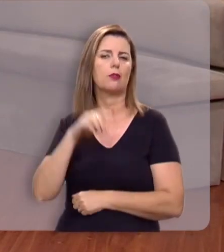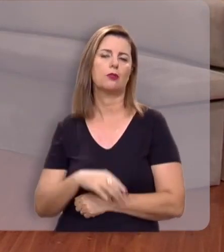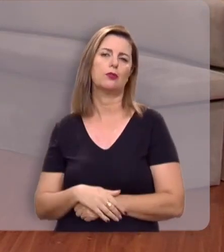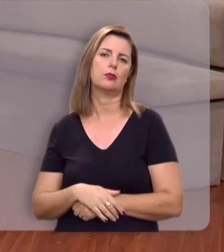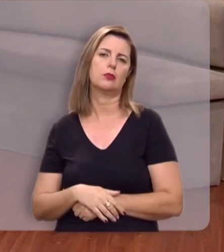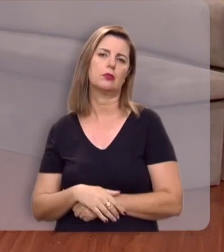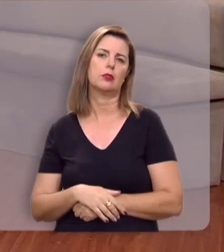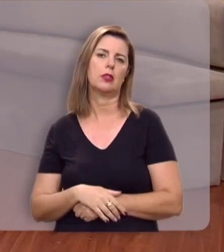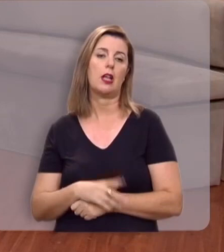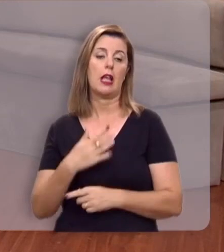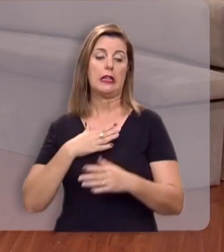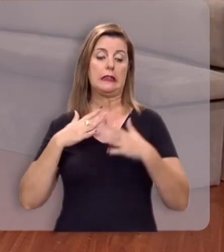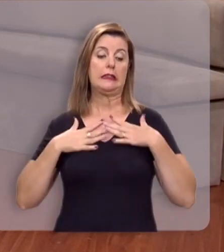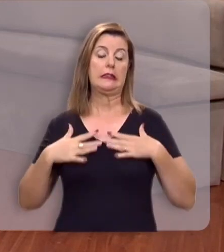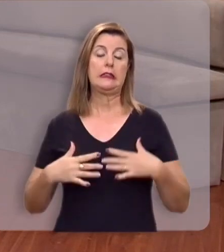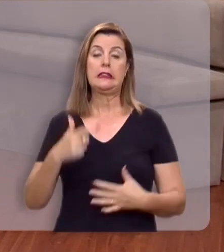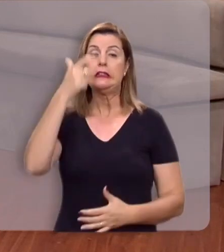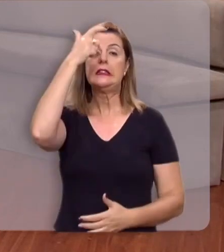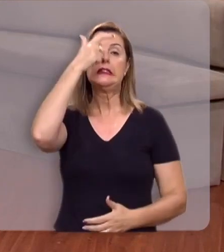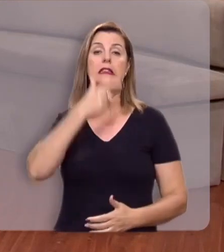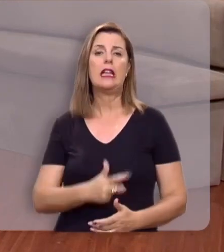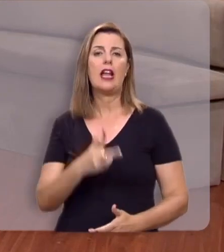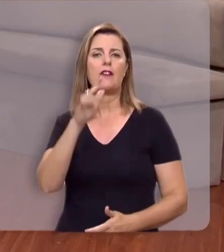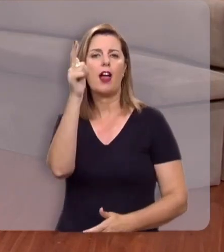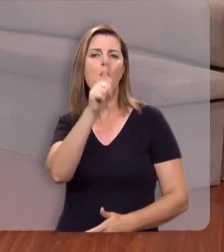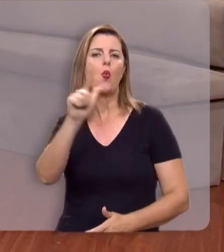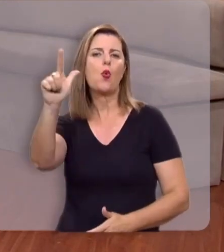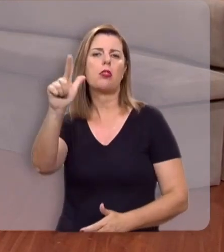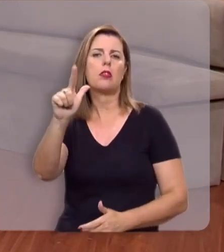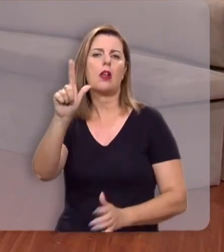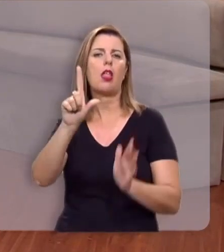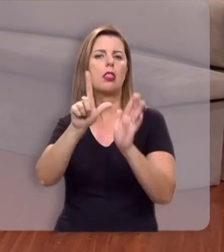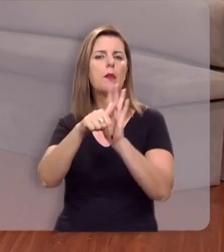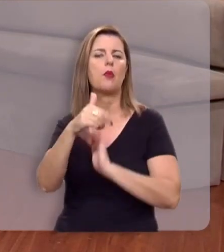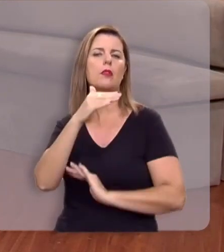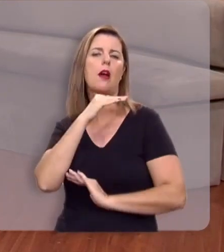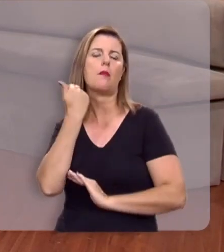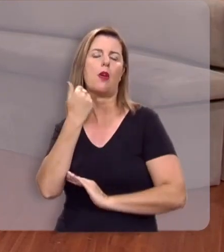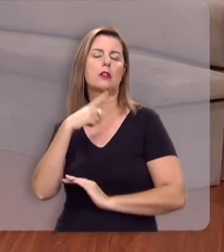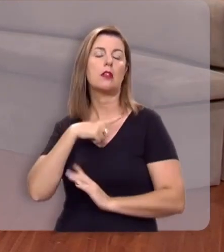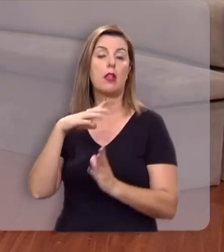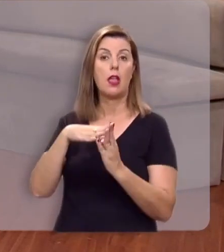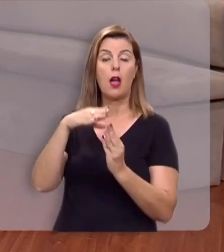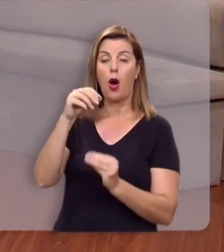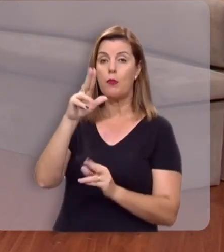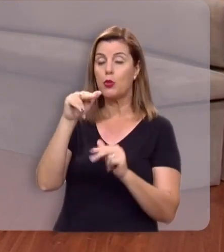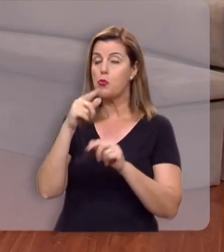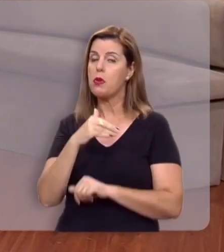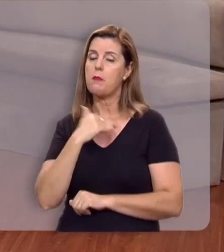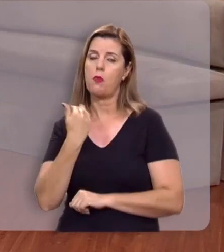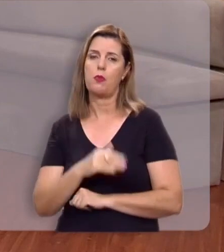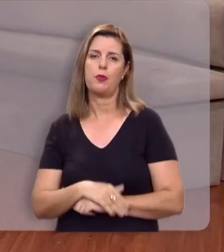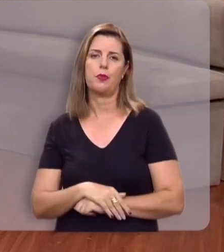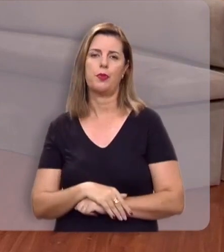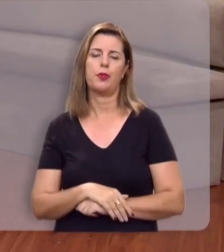Deus como um ser que vai permanecer depois da morte, porque ele tem uma alma